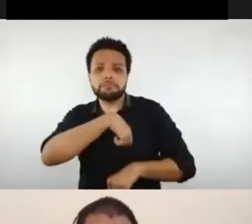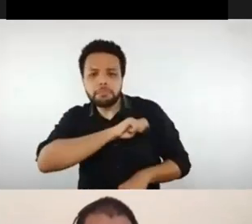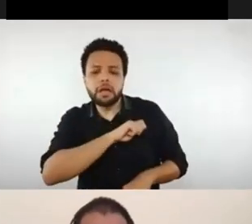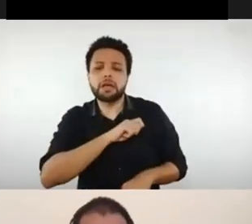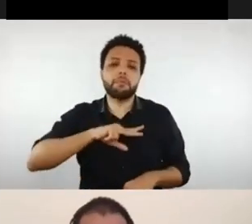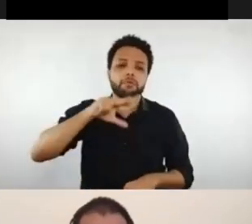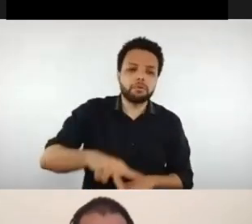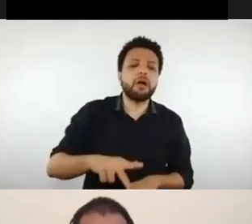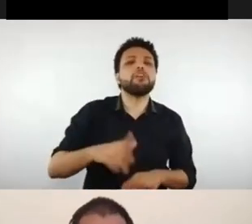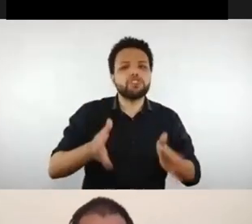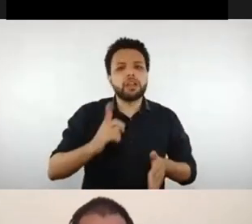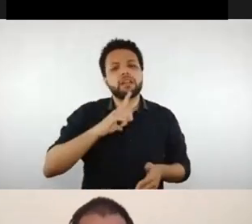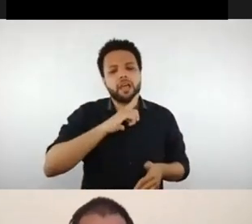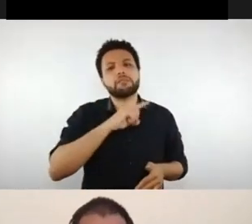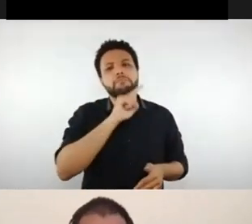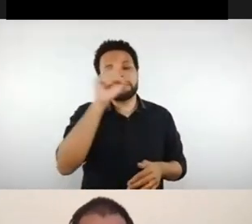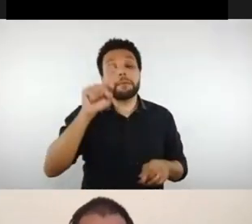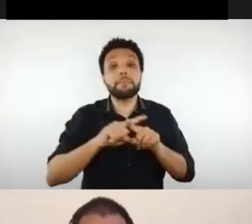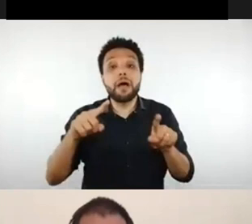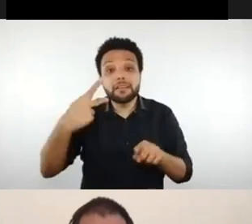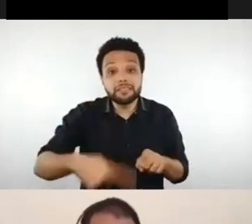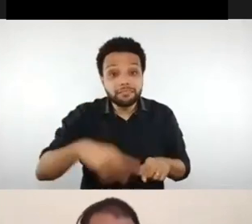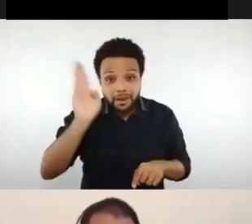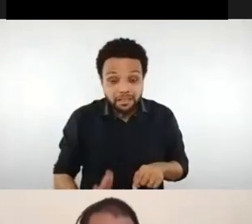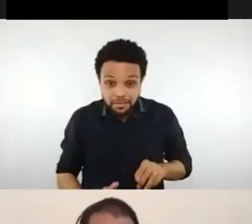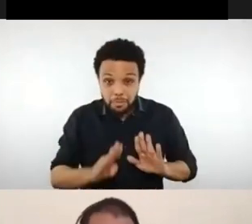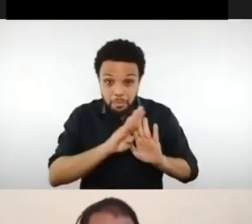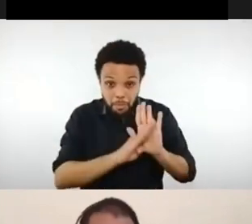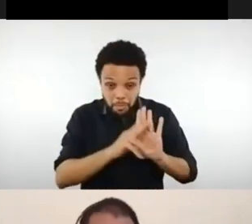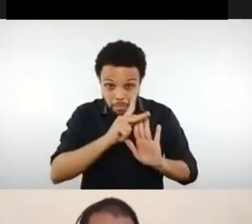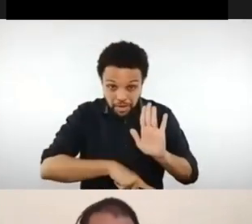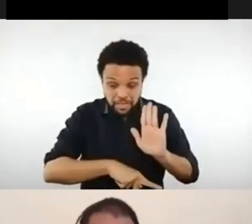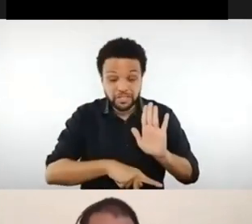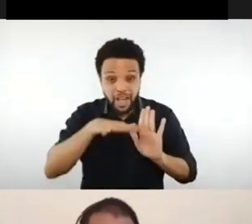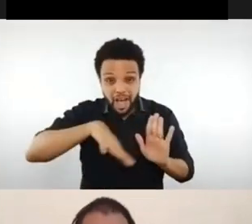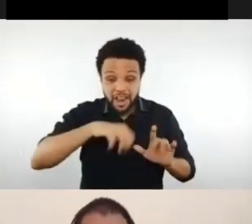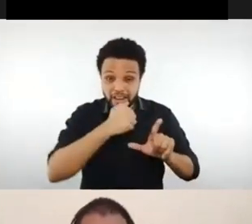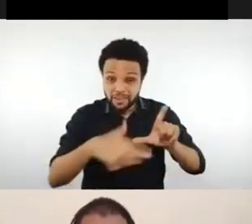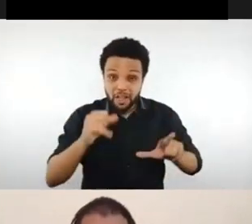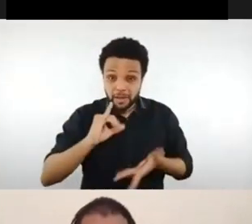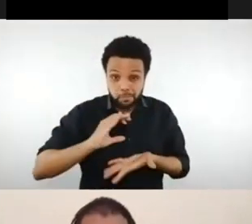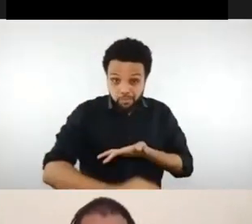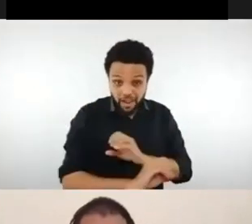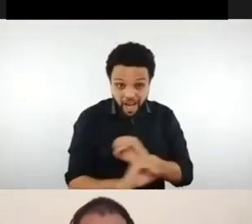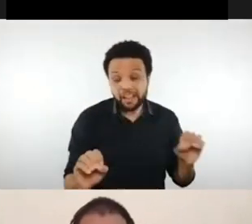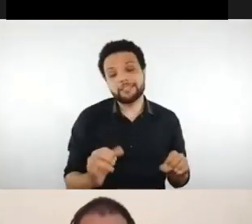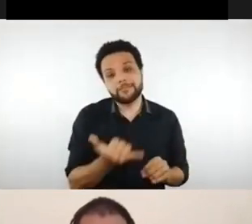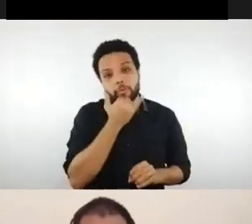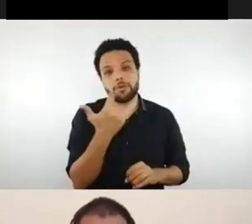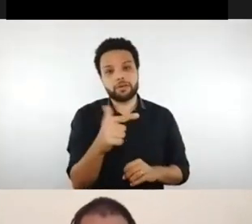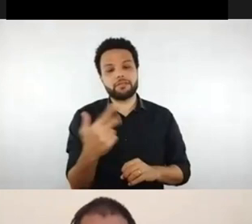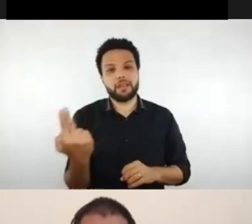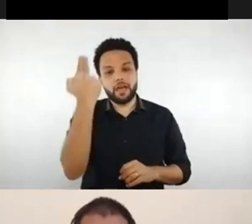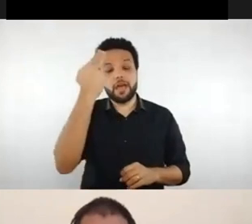existe política audiovisual sem fomento. A questão é essa, né? Qualquer coprodução, ela